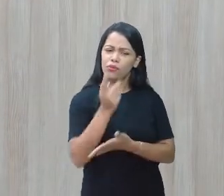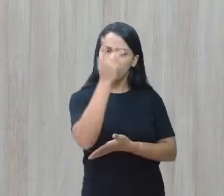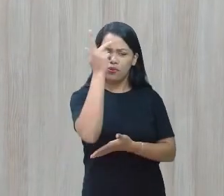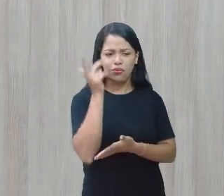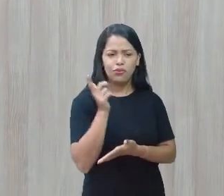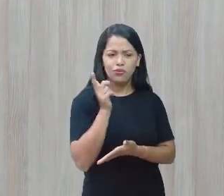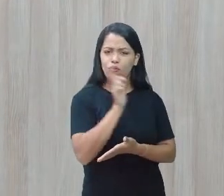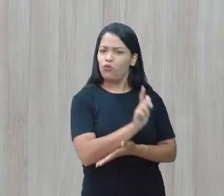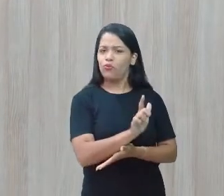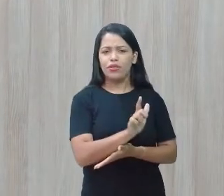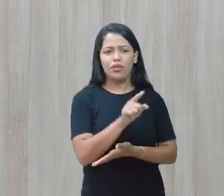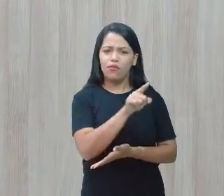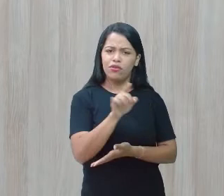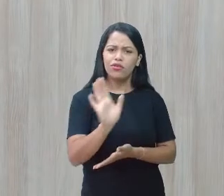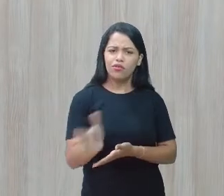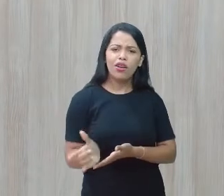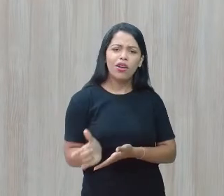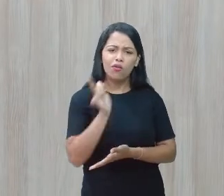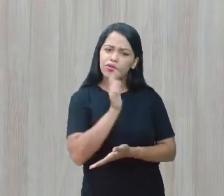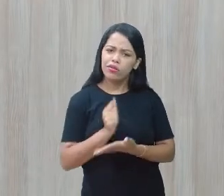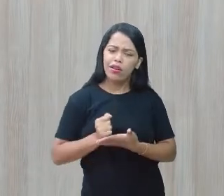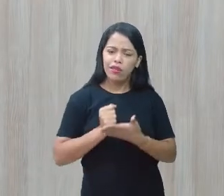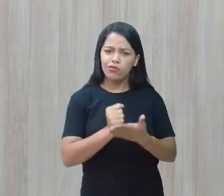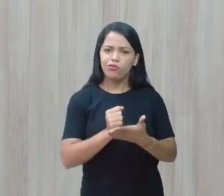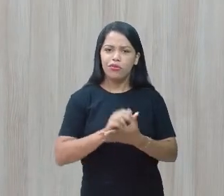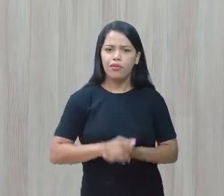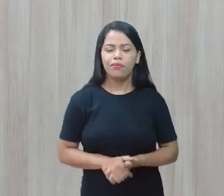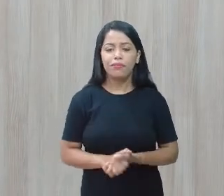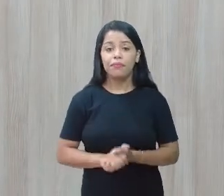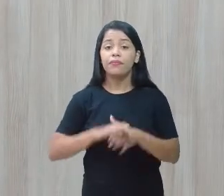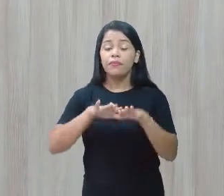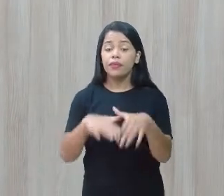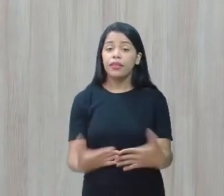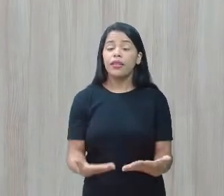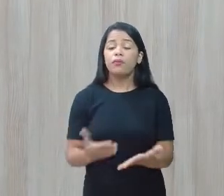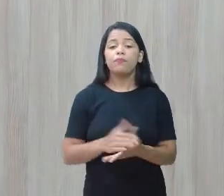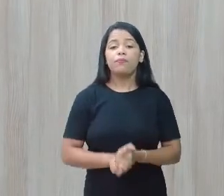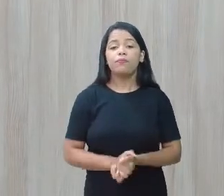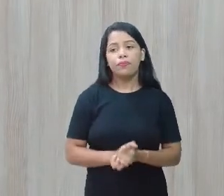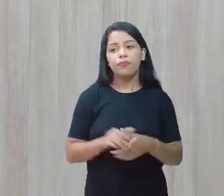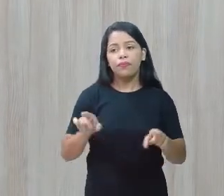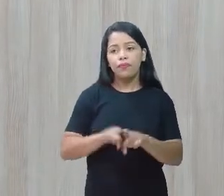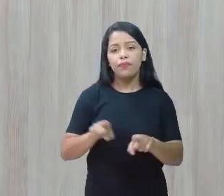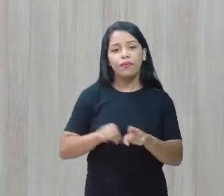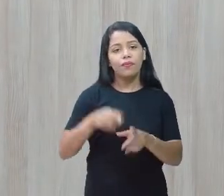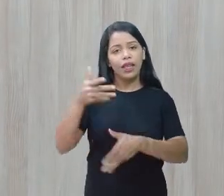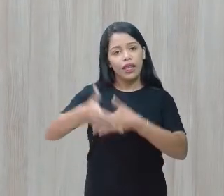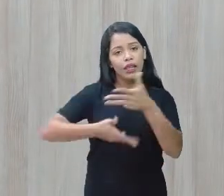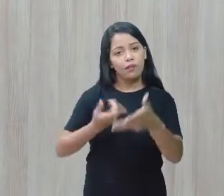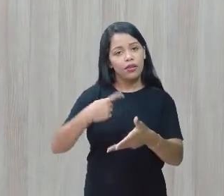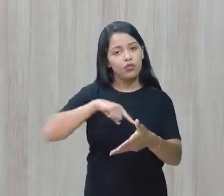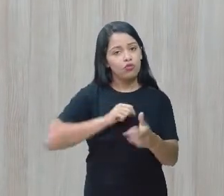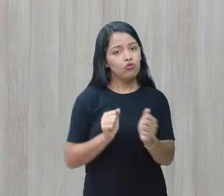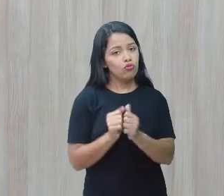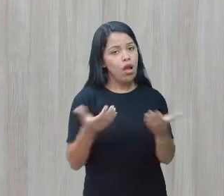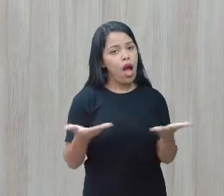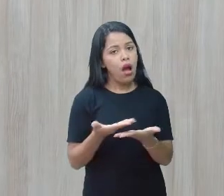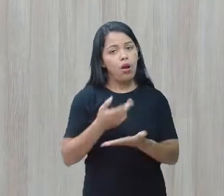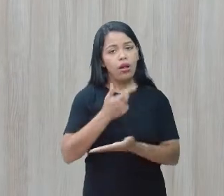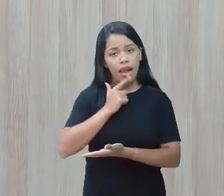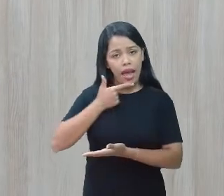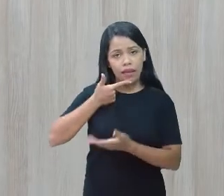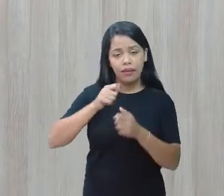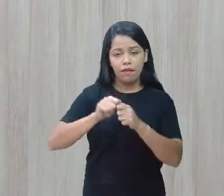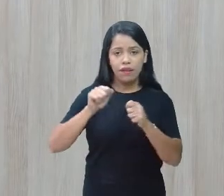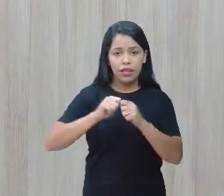conseguiu, você que já conseguiu, que já está aqui conosco. E também a questão de Libras, estamos aí com Laisa, fazendo